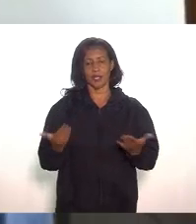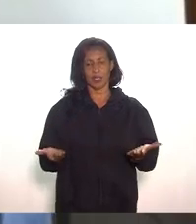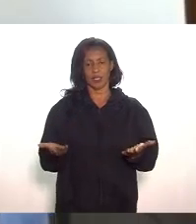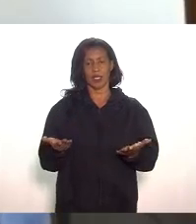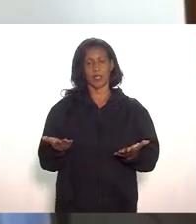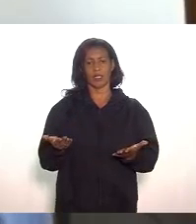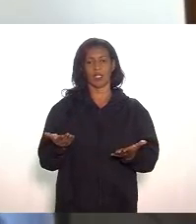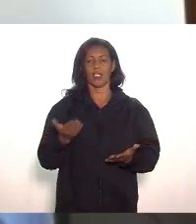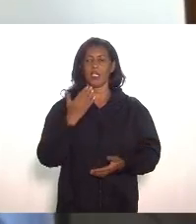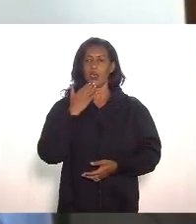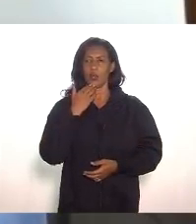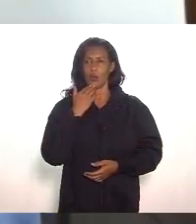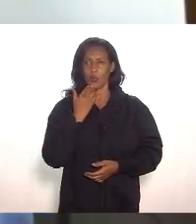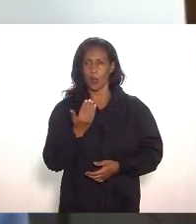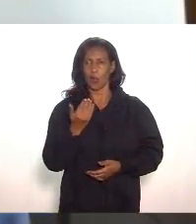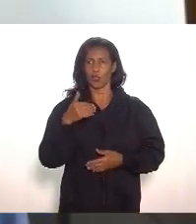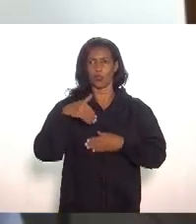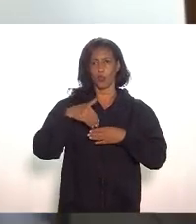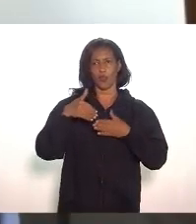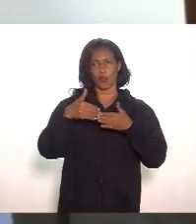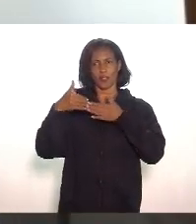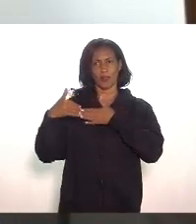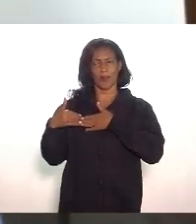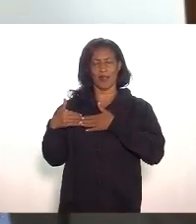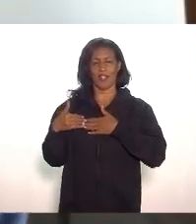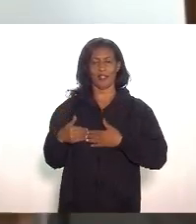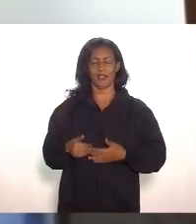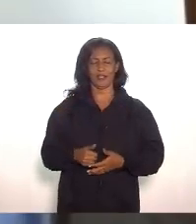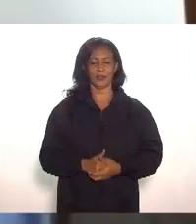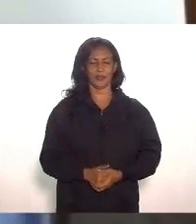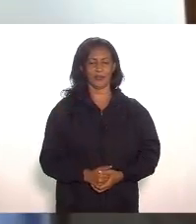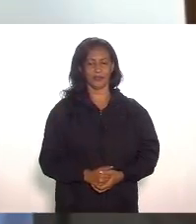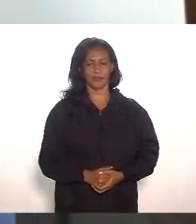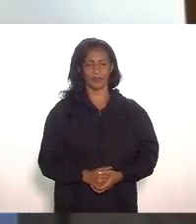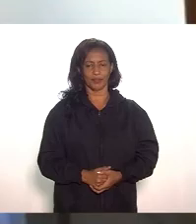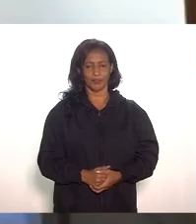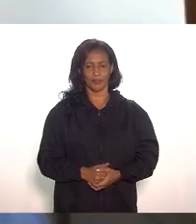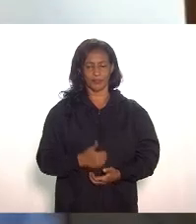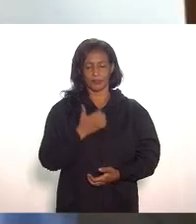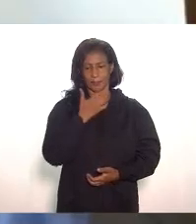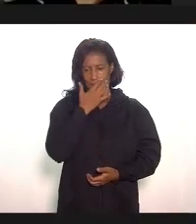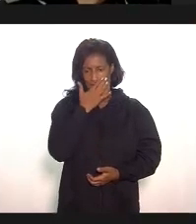pela injuridicidade do projeto. É como voto.